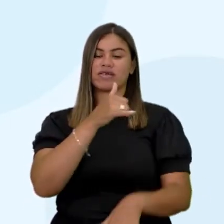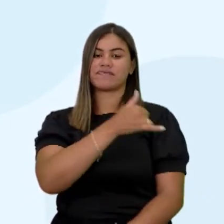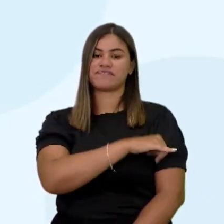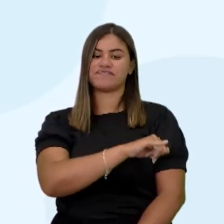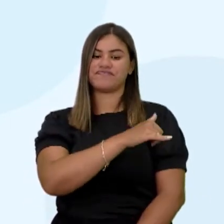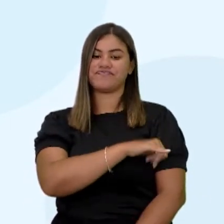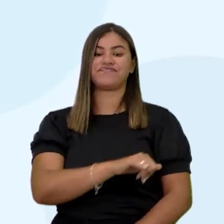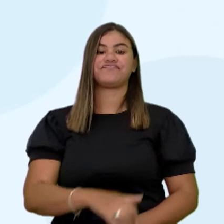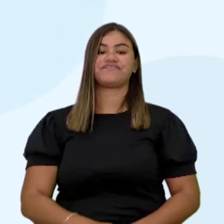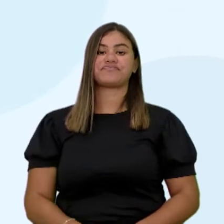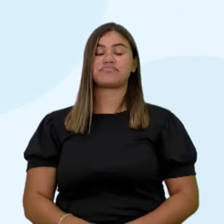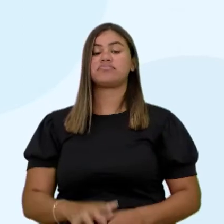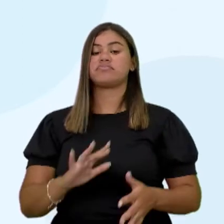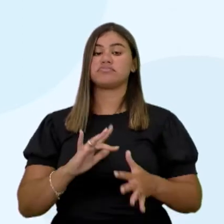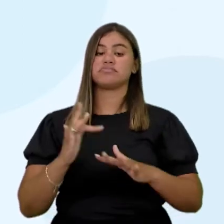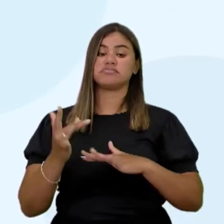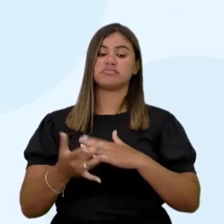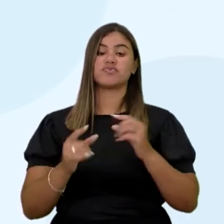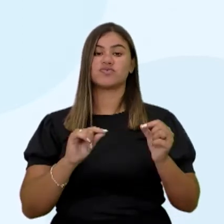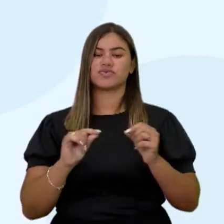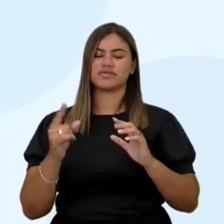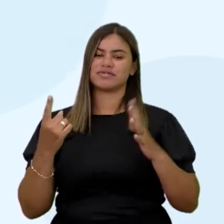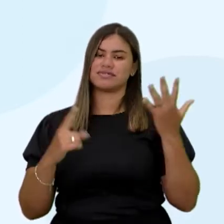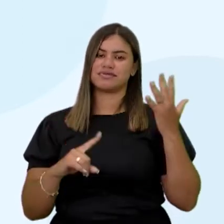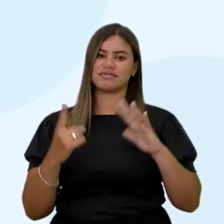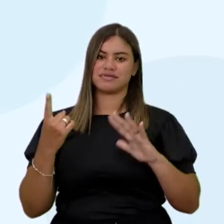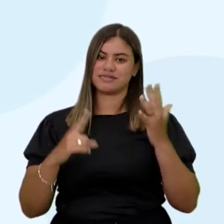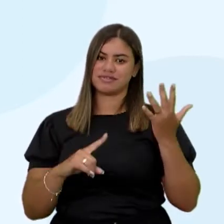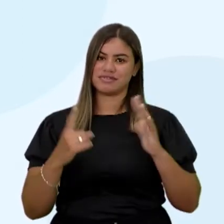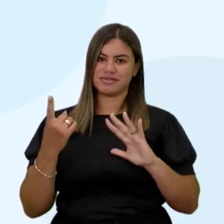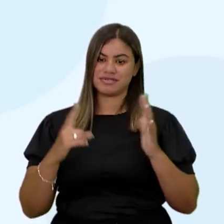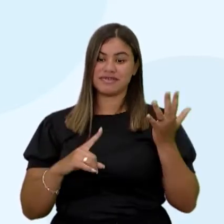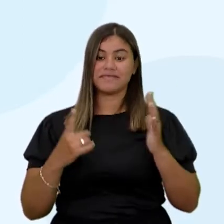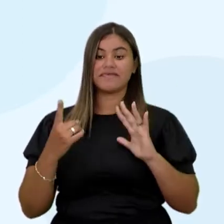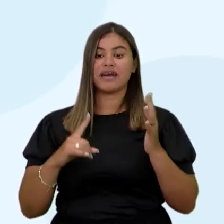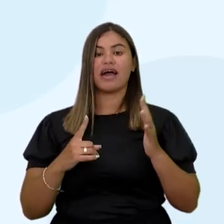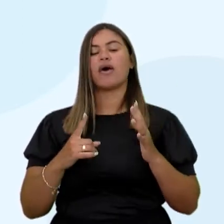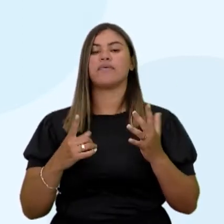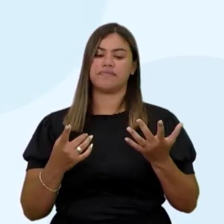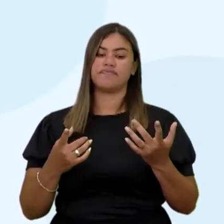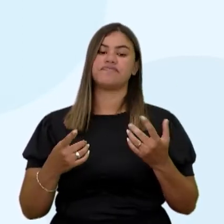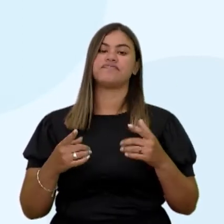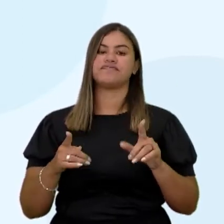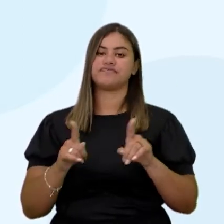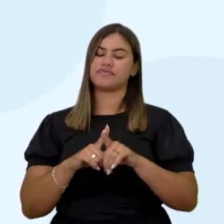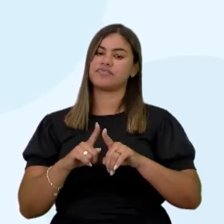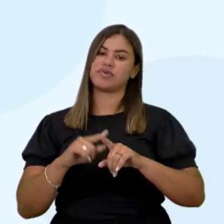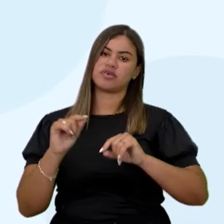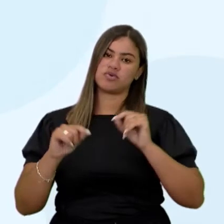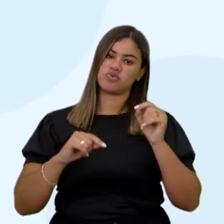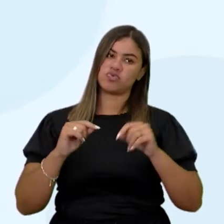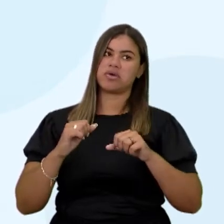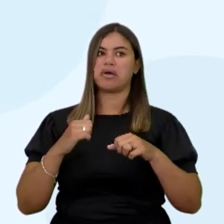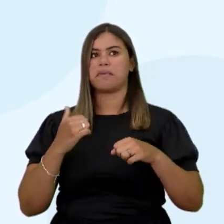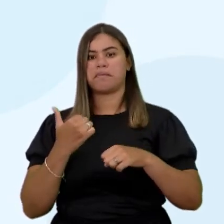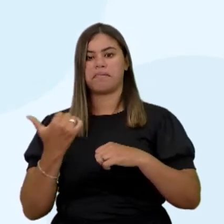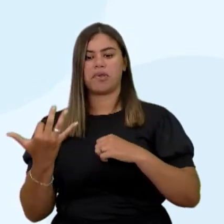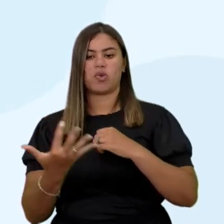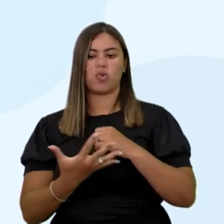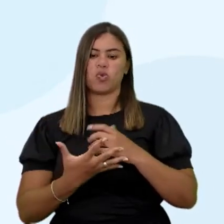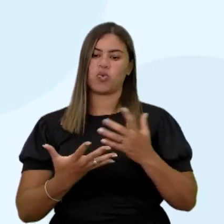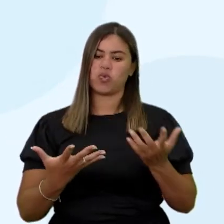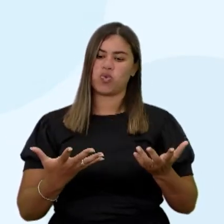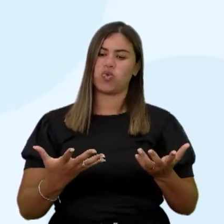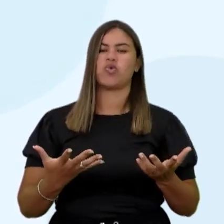redes sociais, o que estão discutindo é o quê? O carnaval, também a questão da Covid, envolvendo o carnaval, né? Mudança de desfile. Relação